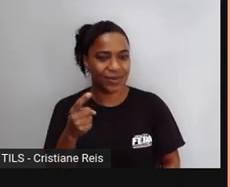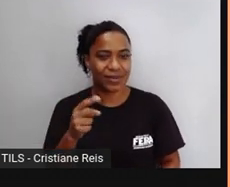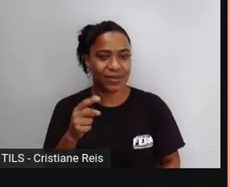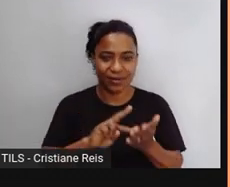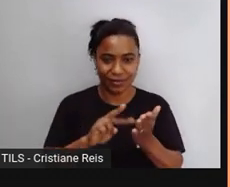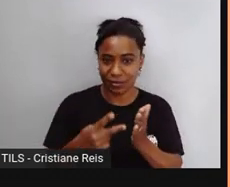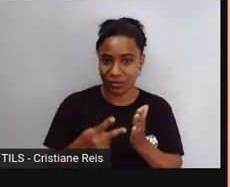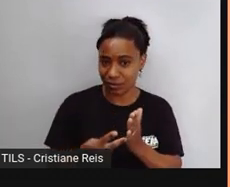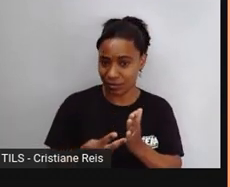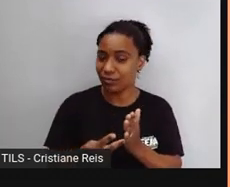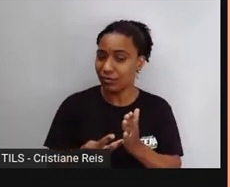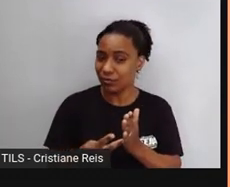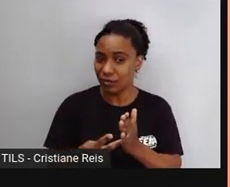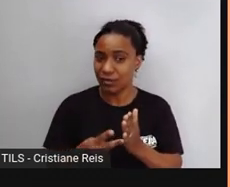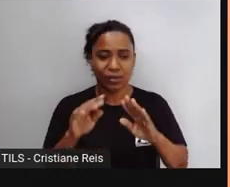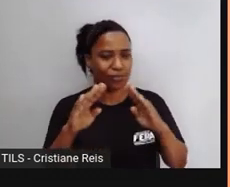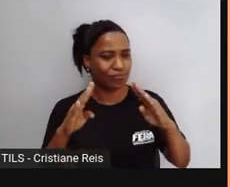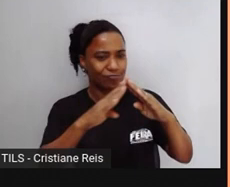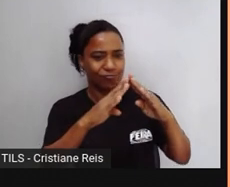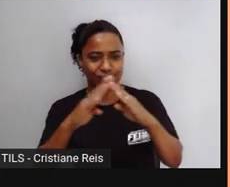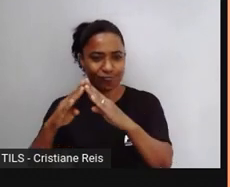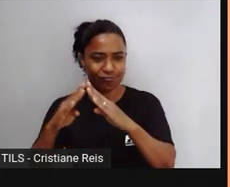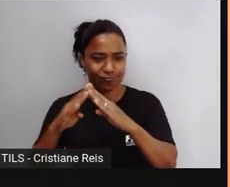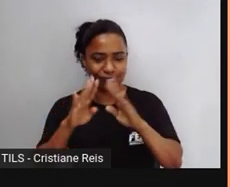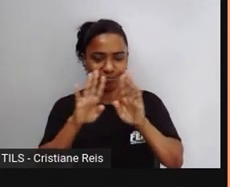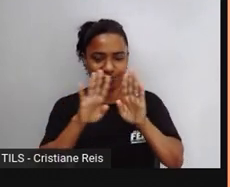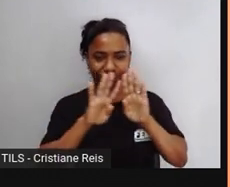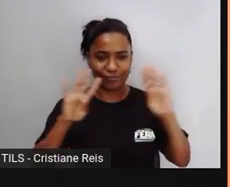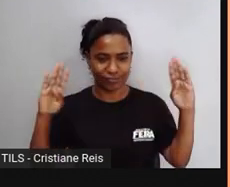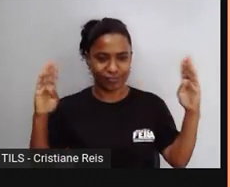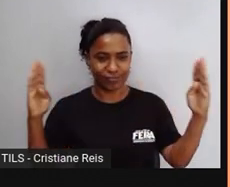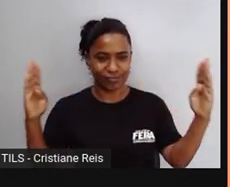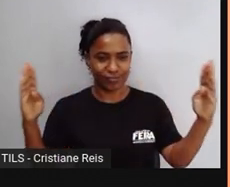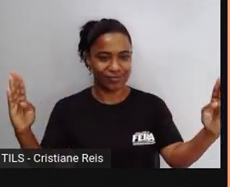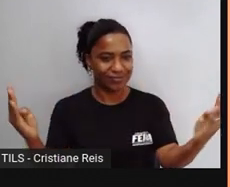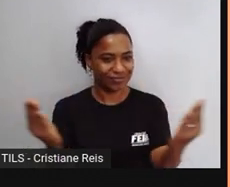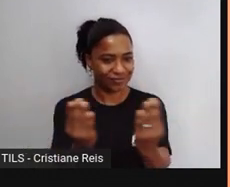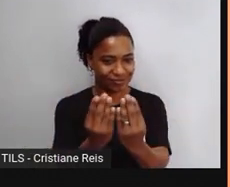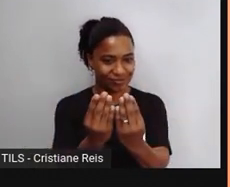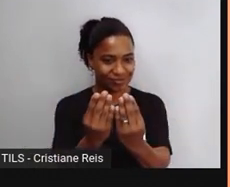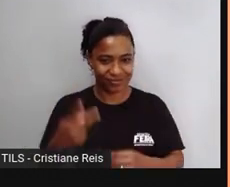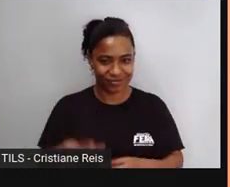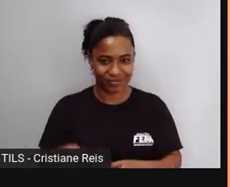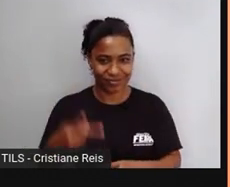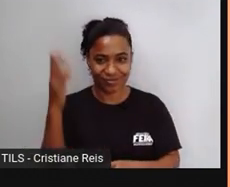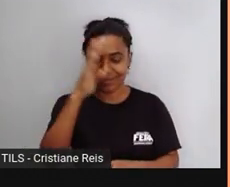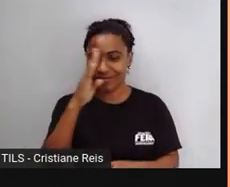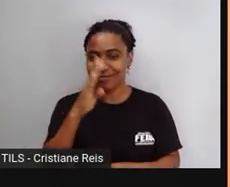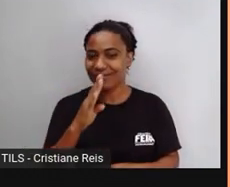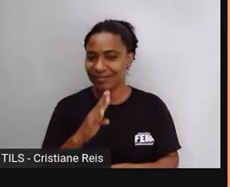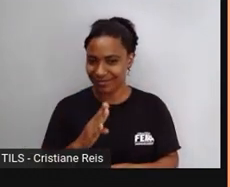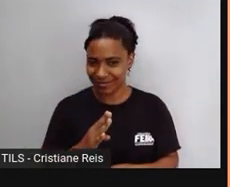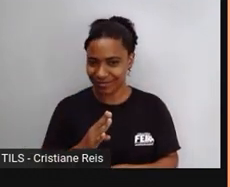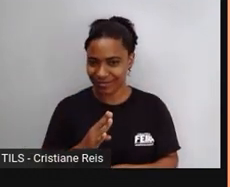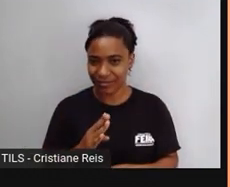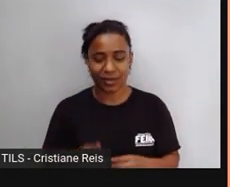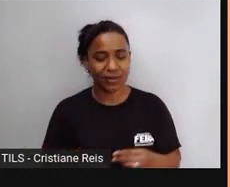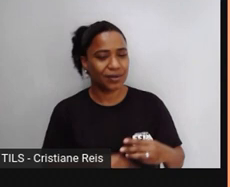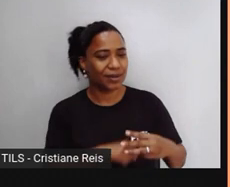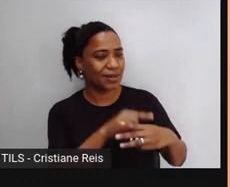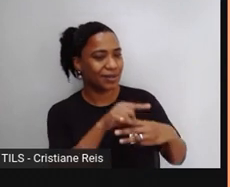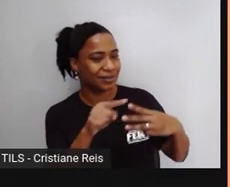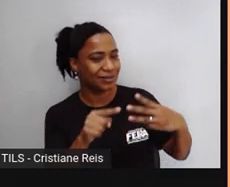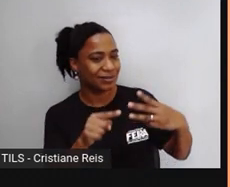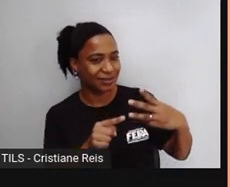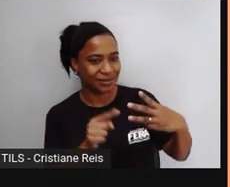também, os condomínios. Então, vamos agora revisar sobre estas palavrinhas que eu pedi para